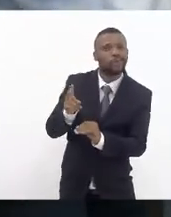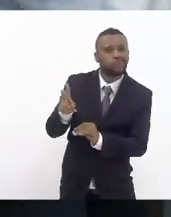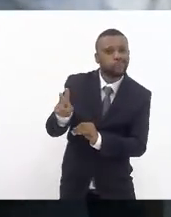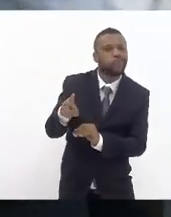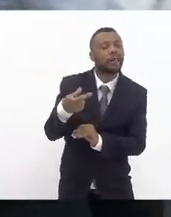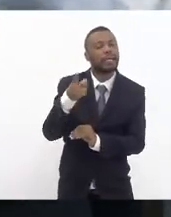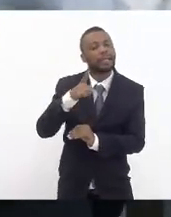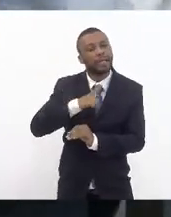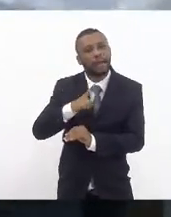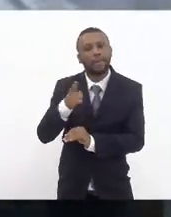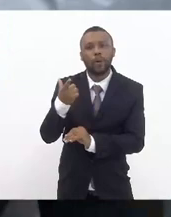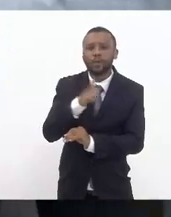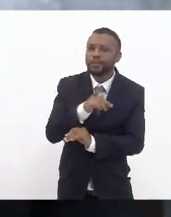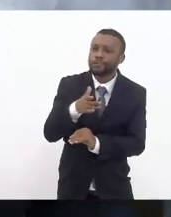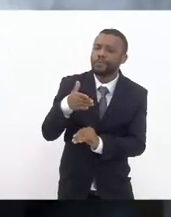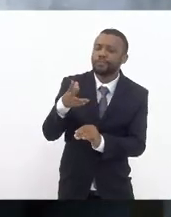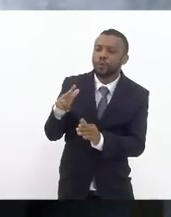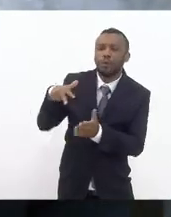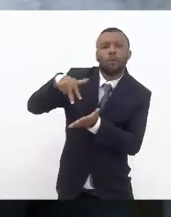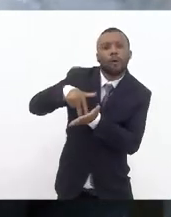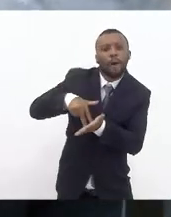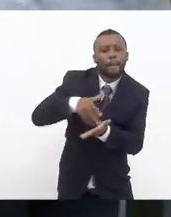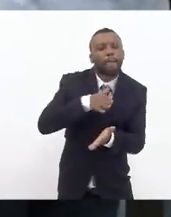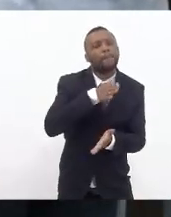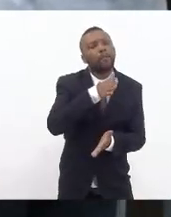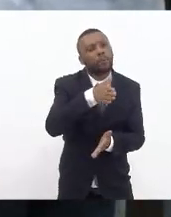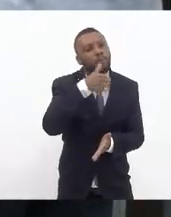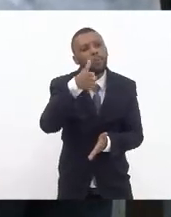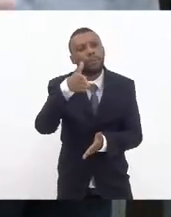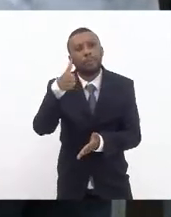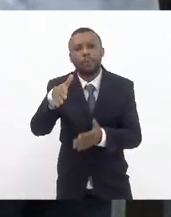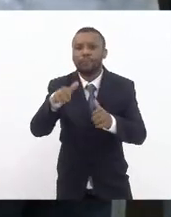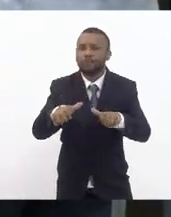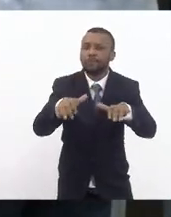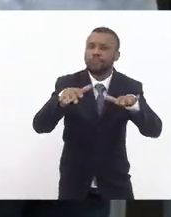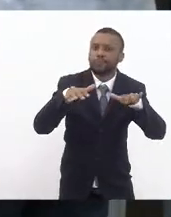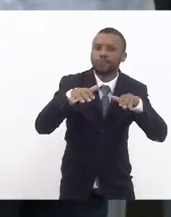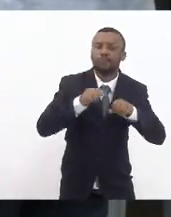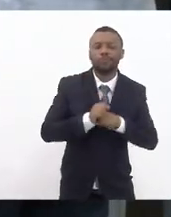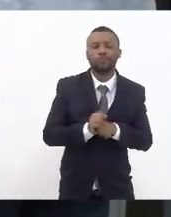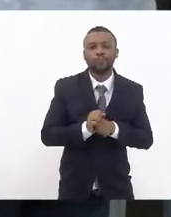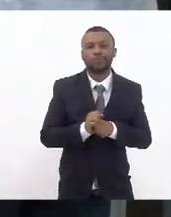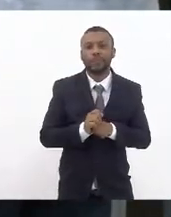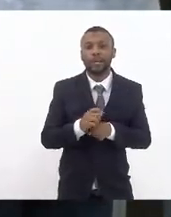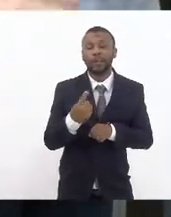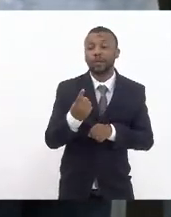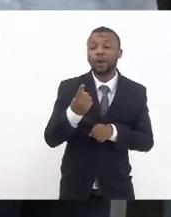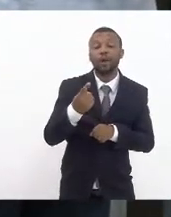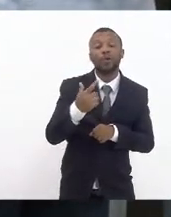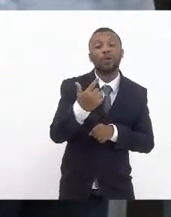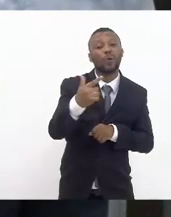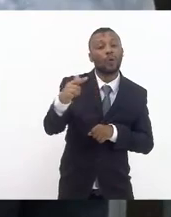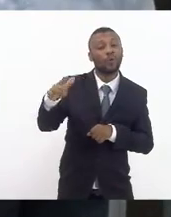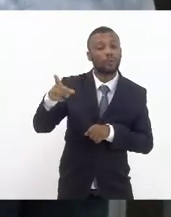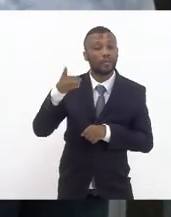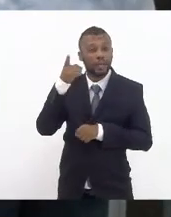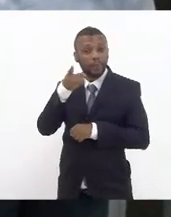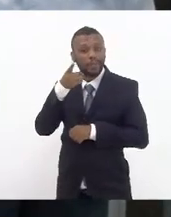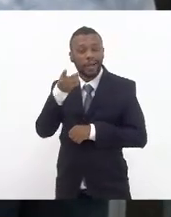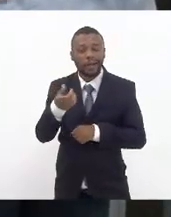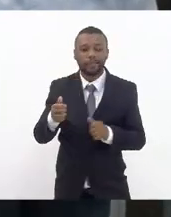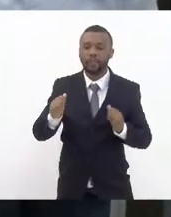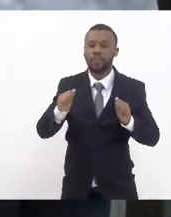coro nas comissões e nas sessões e outros parlamentares fiquem de forma